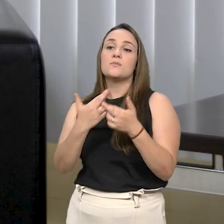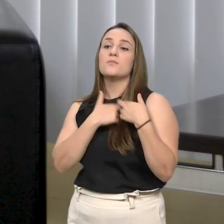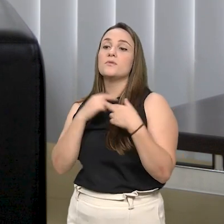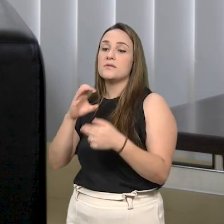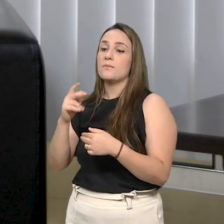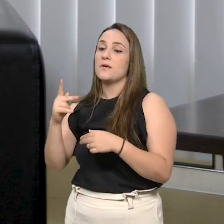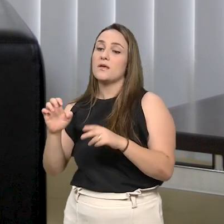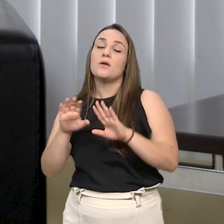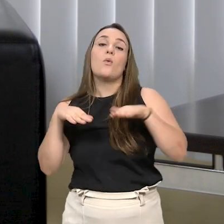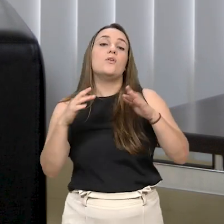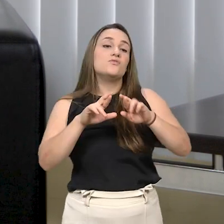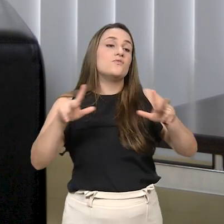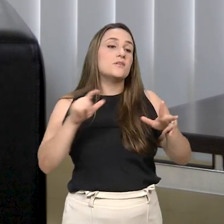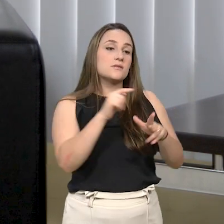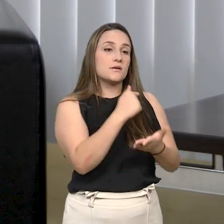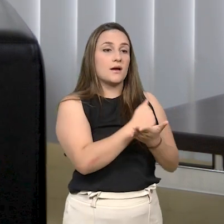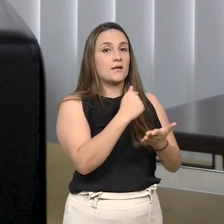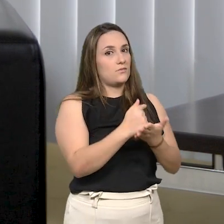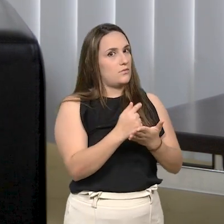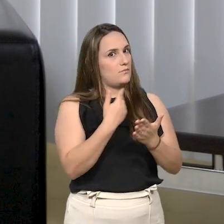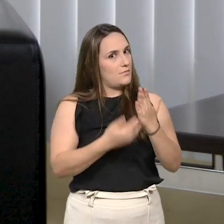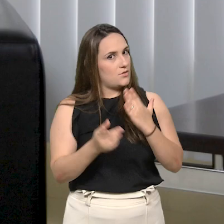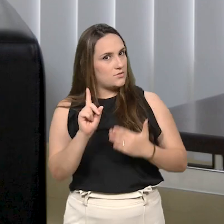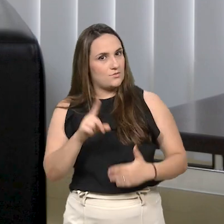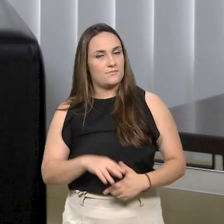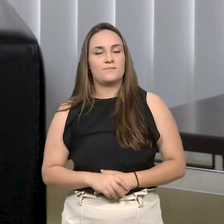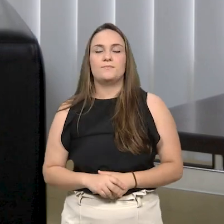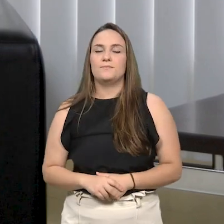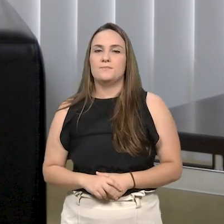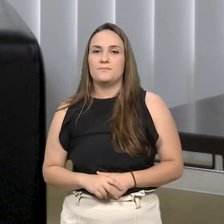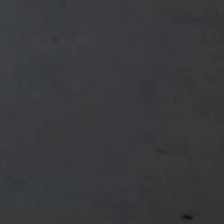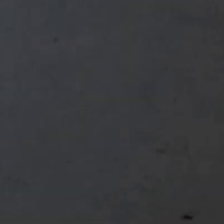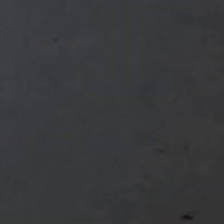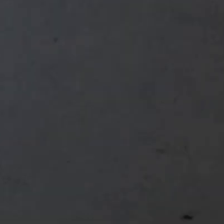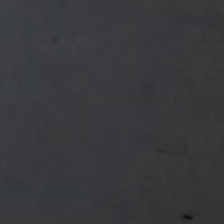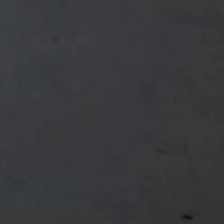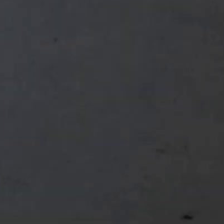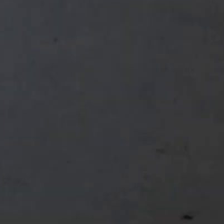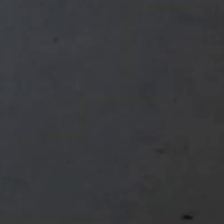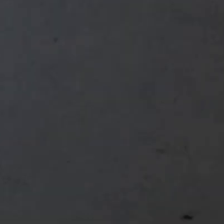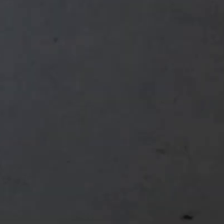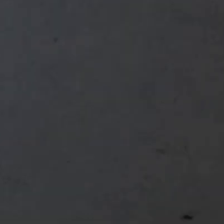CPE e o que cabe aos cartórios. Não saia daí.